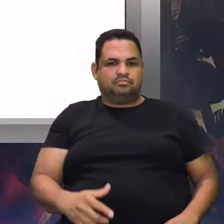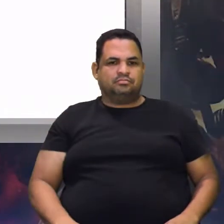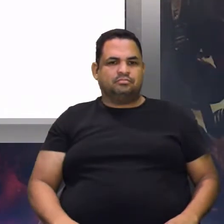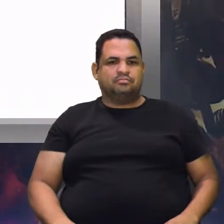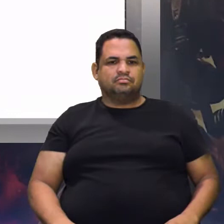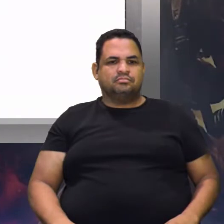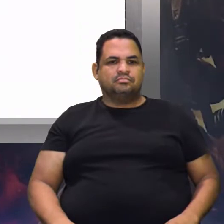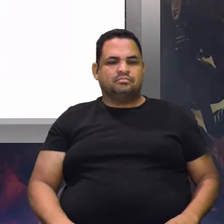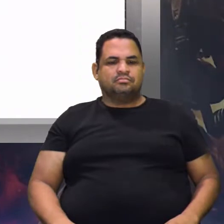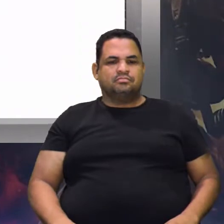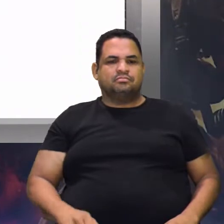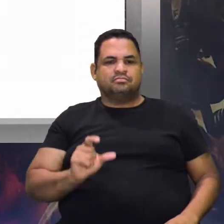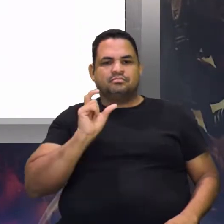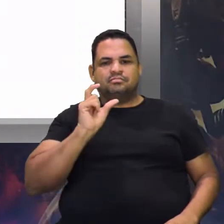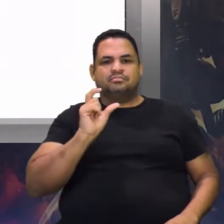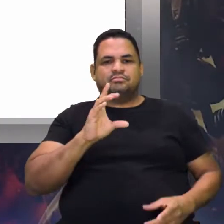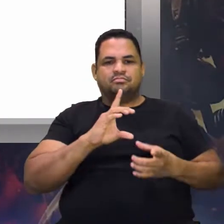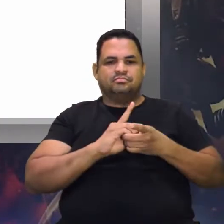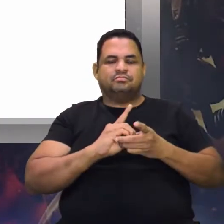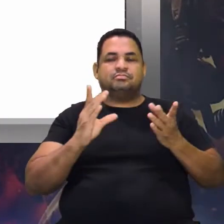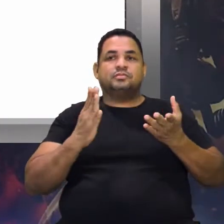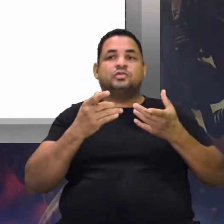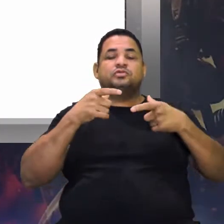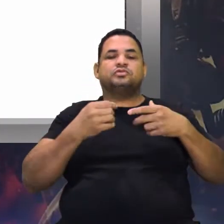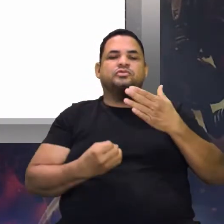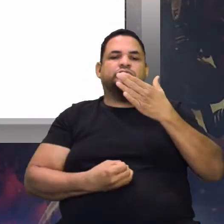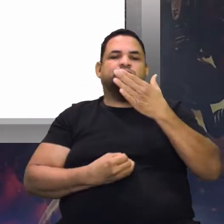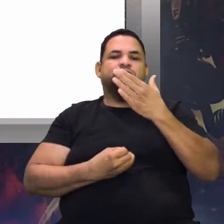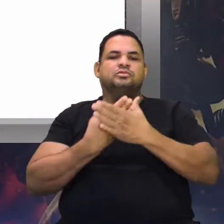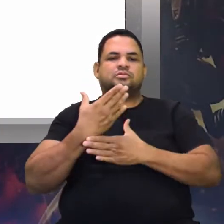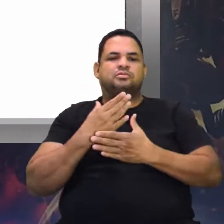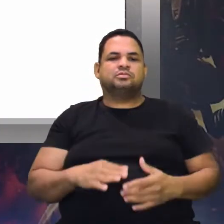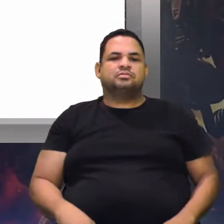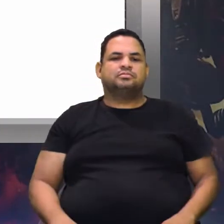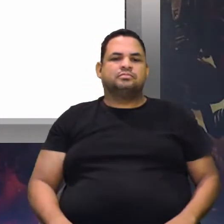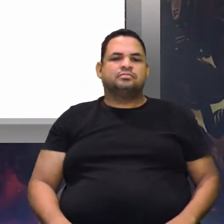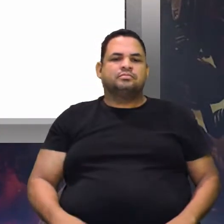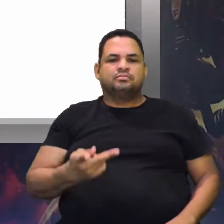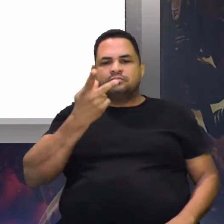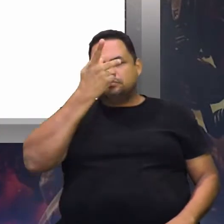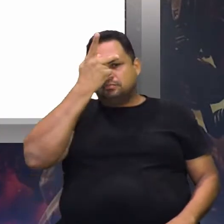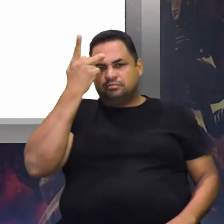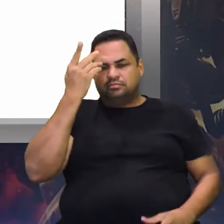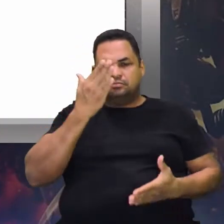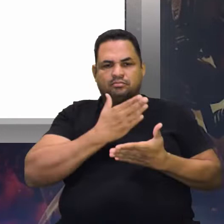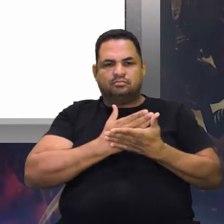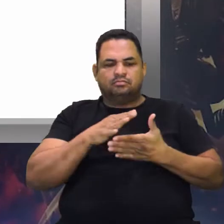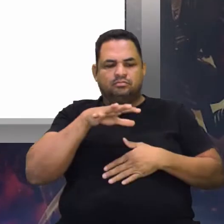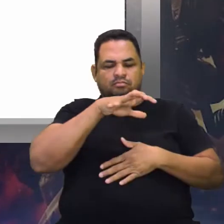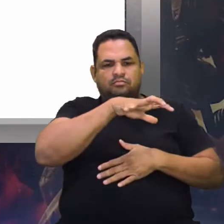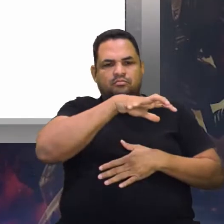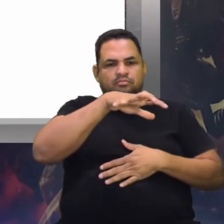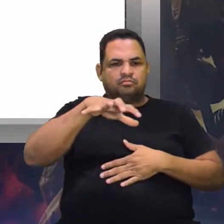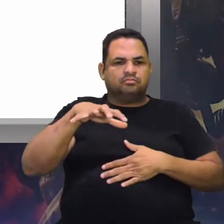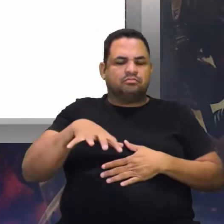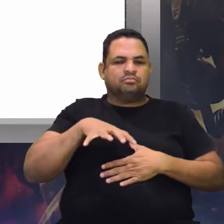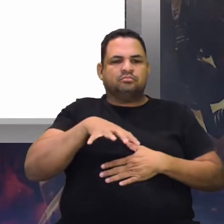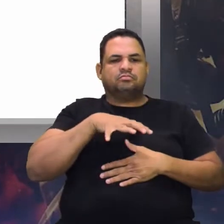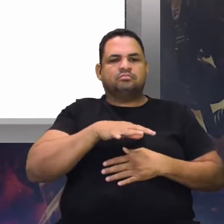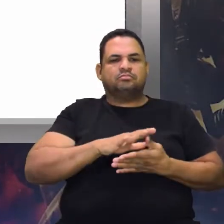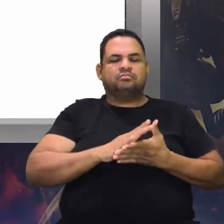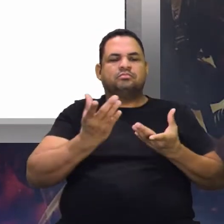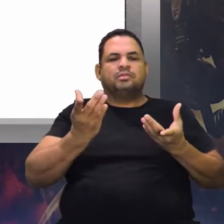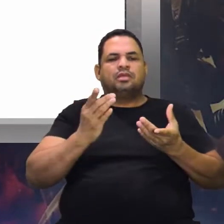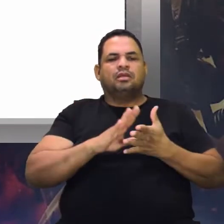palavra democracia, né? De onde vem essa palavra democracia? As pessoas elas começaram a ocupar a Grécia